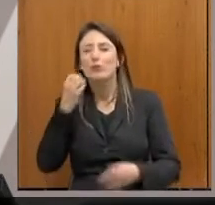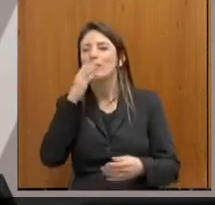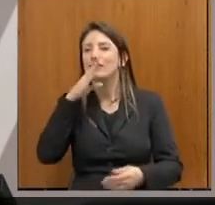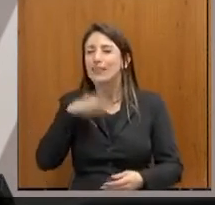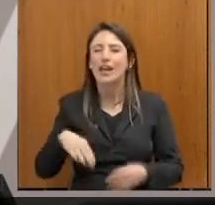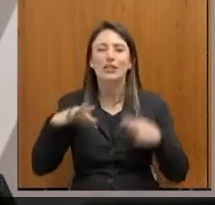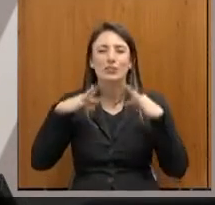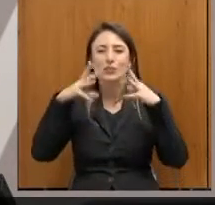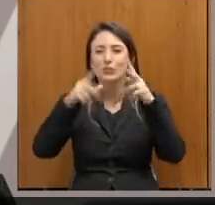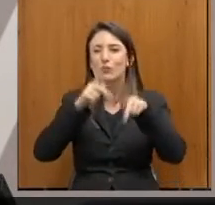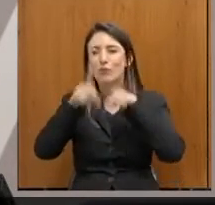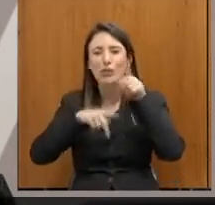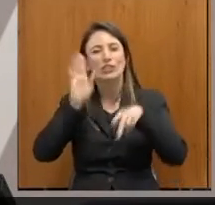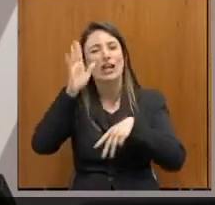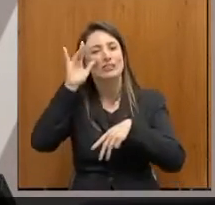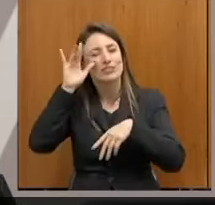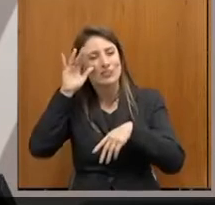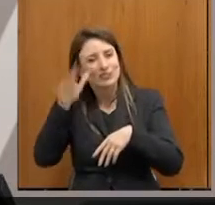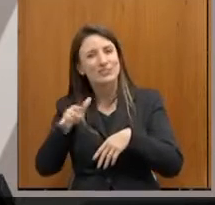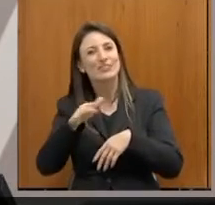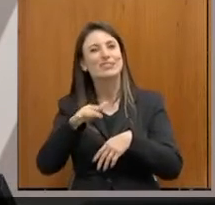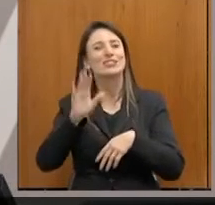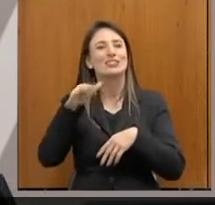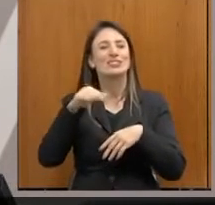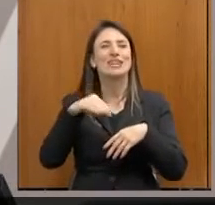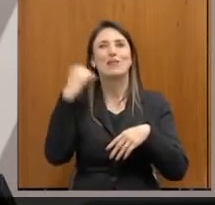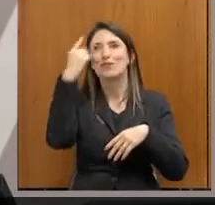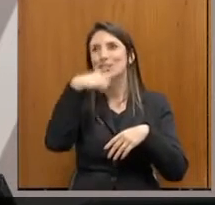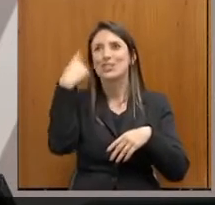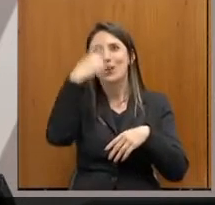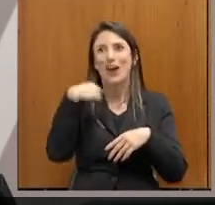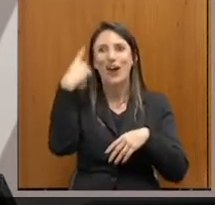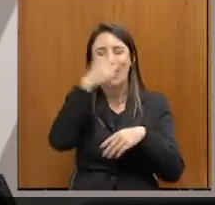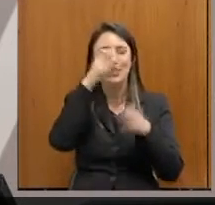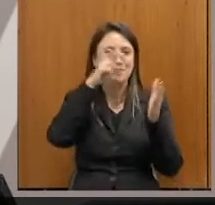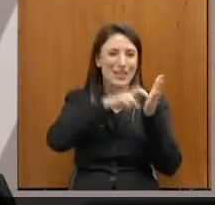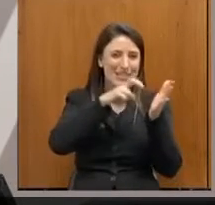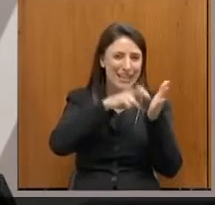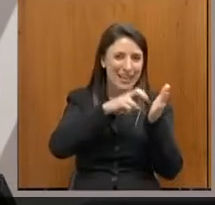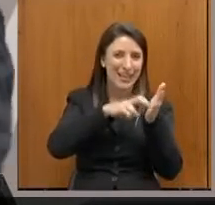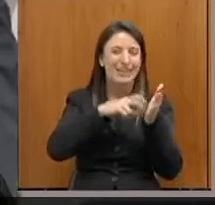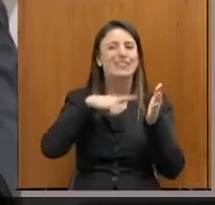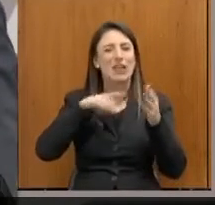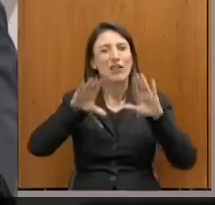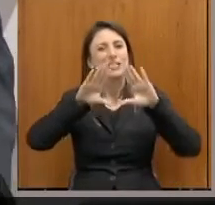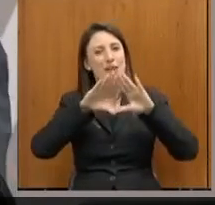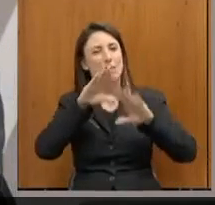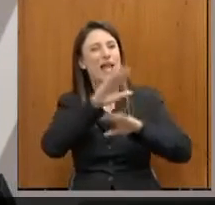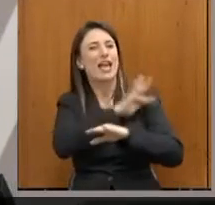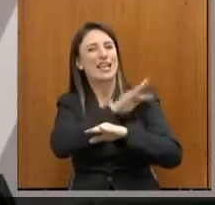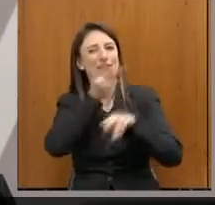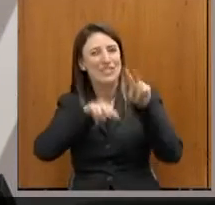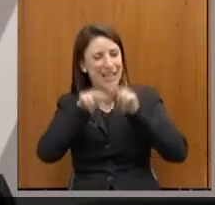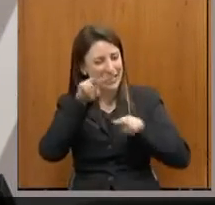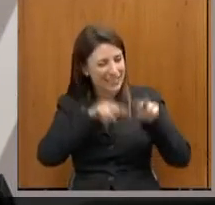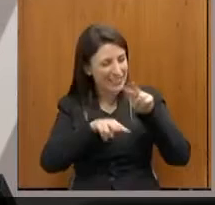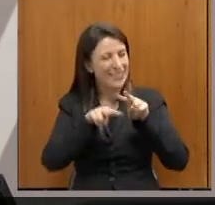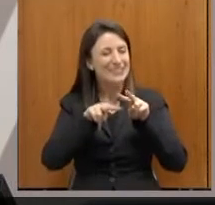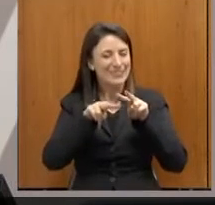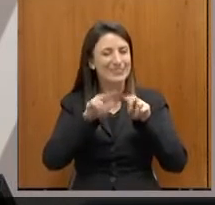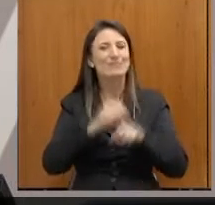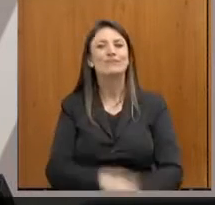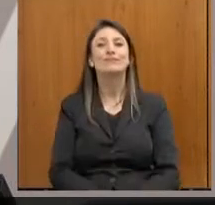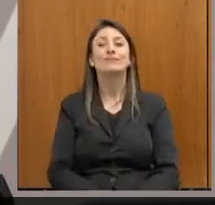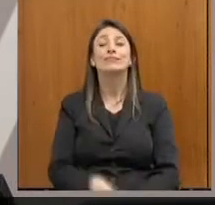acompanha já longas horas da manhã de hoje na Assembleia fiscaliza seu presente eu